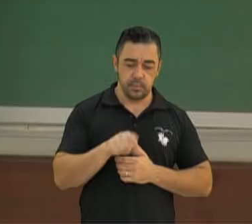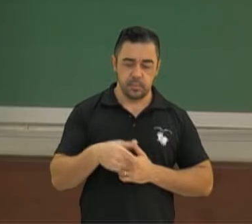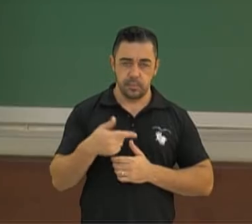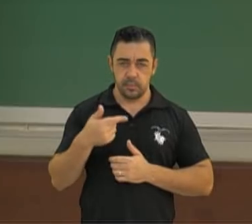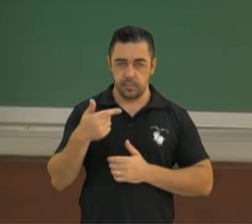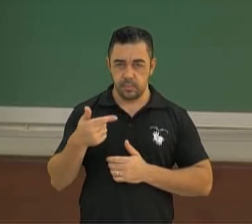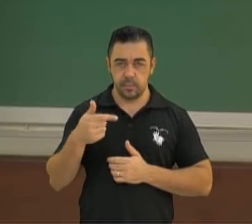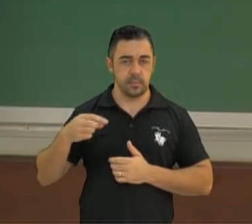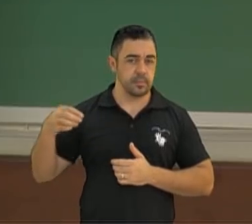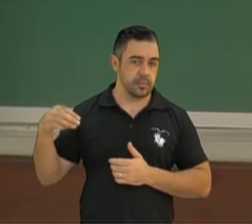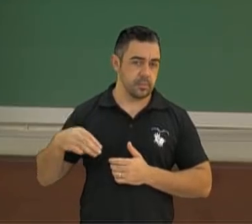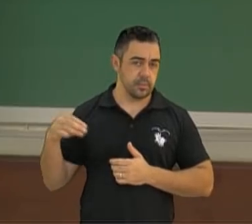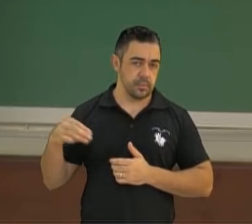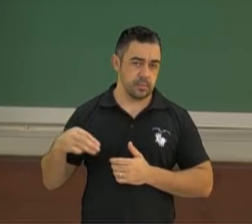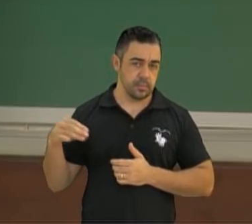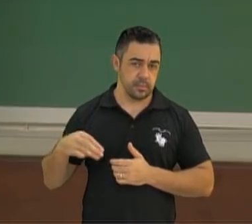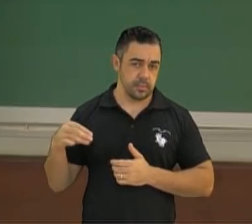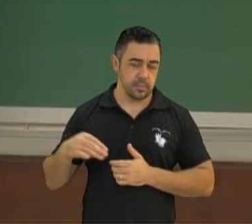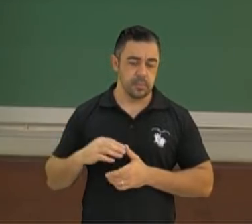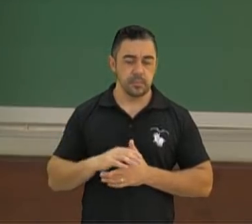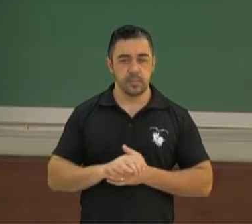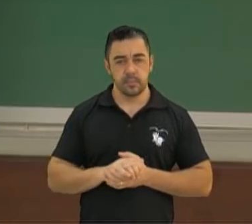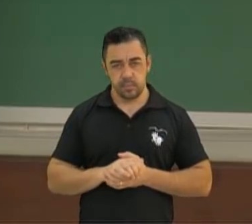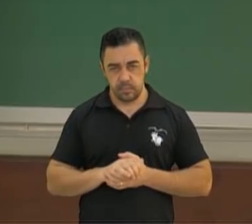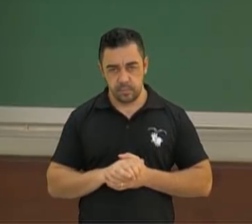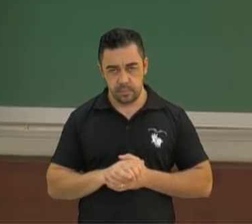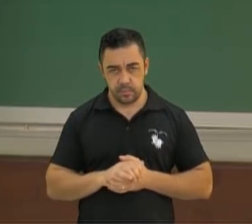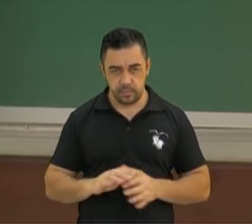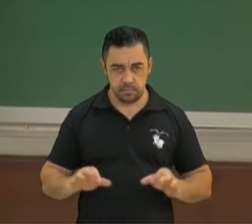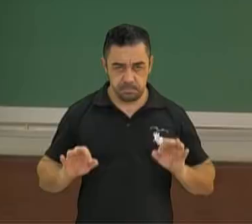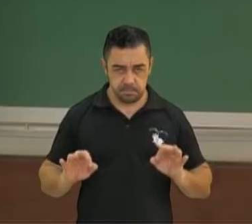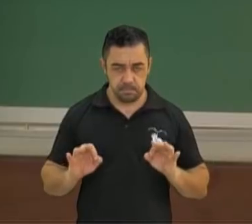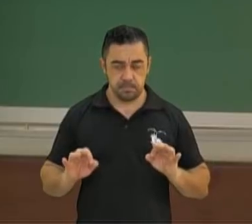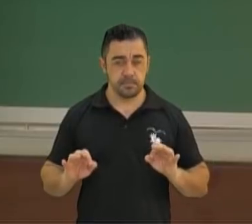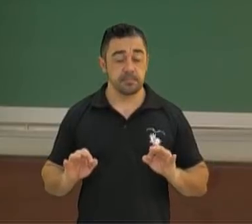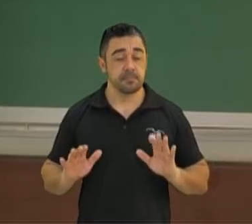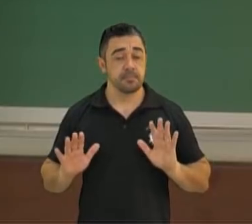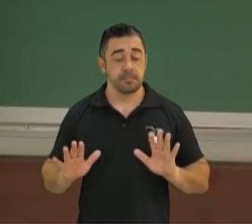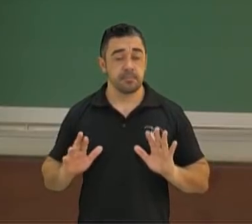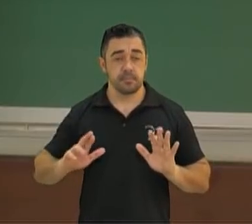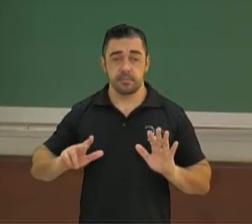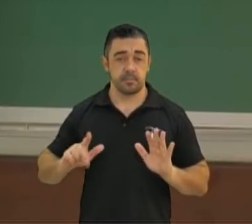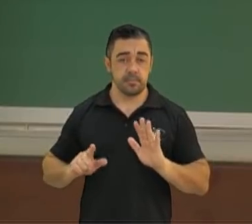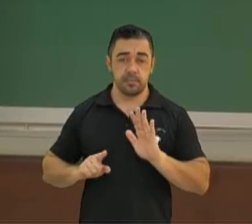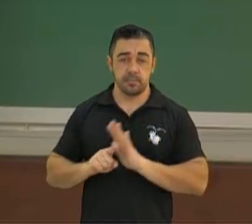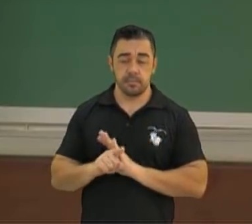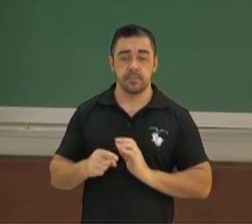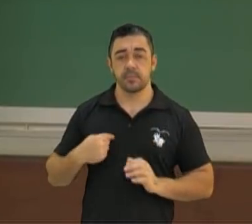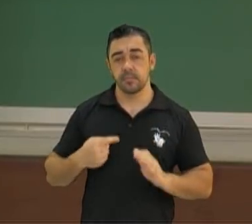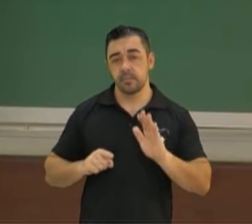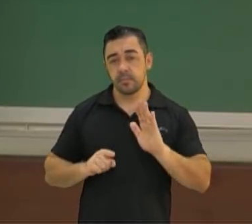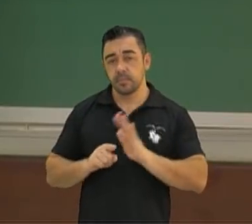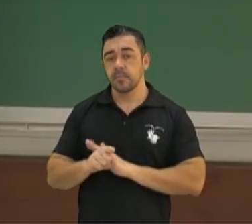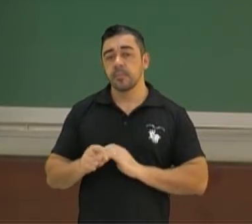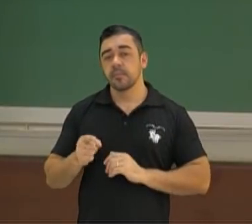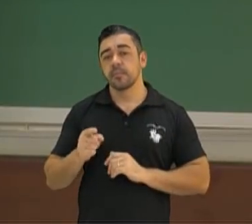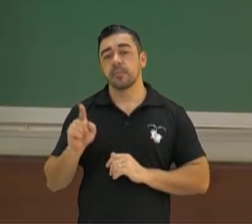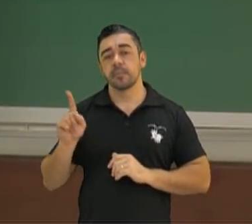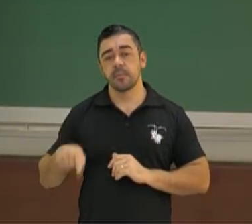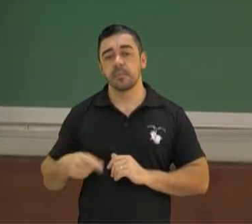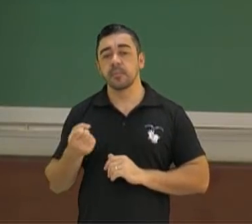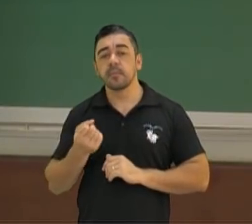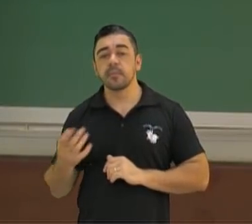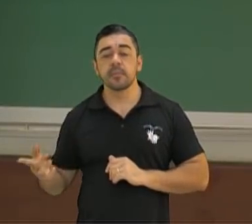fio que ele vai utilizar é de 6,2 metros, mas não é essa a pergunta, né? A pergunta